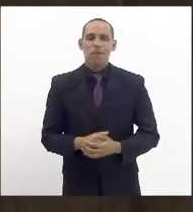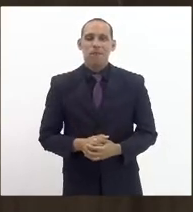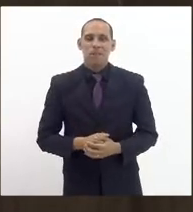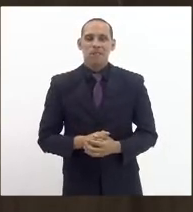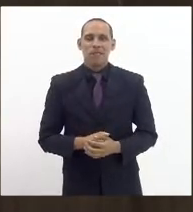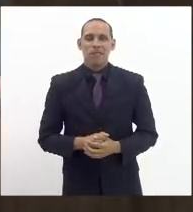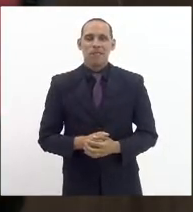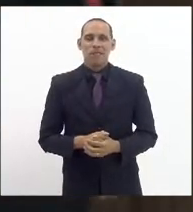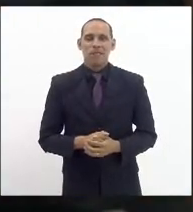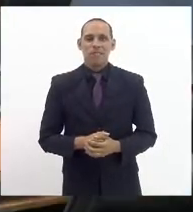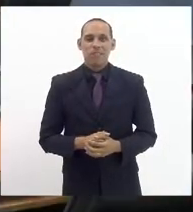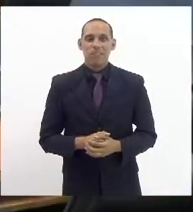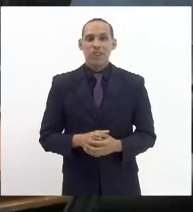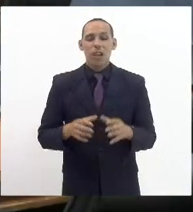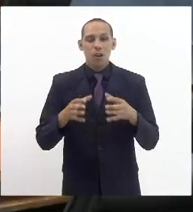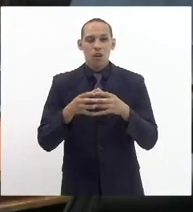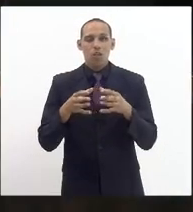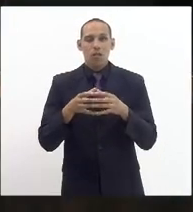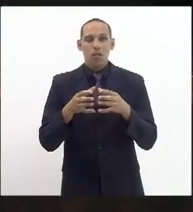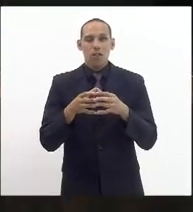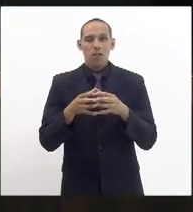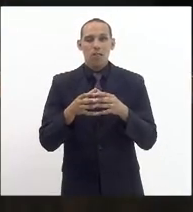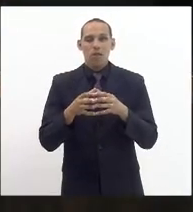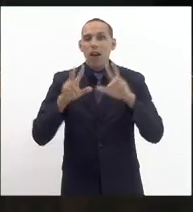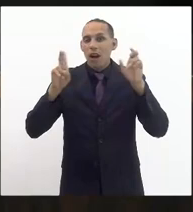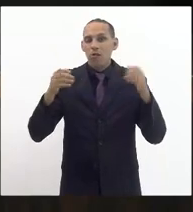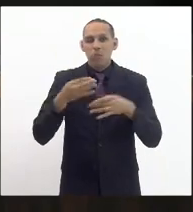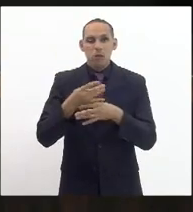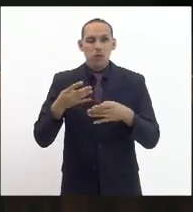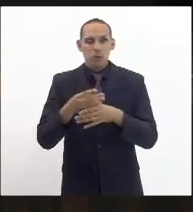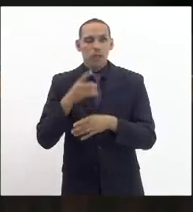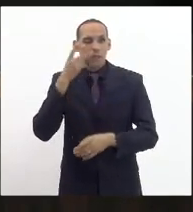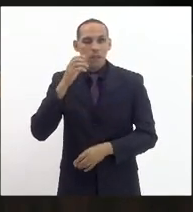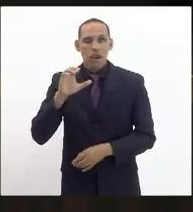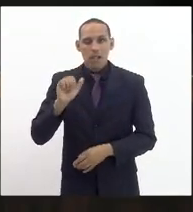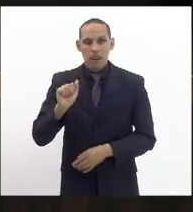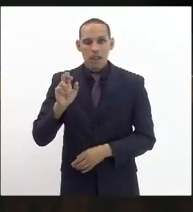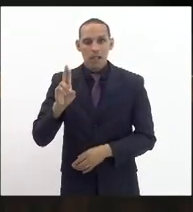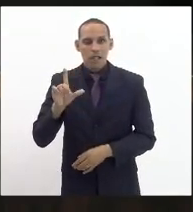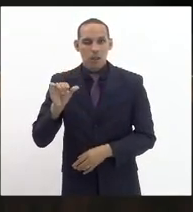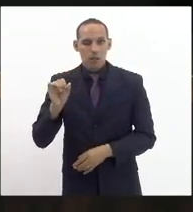favorável. Pela Comissão de Assuntos Municipais, deputado Carlos Macedo.